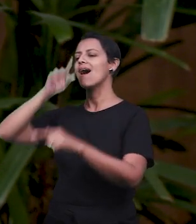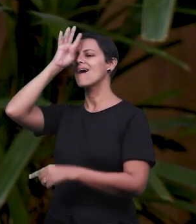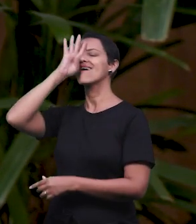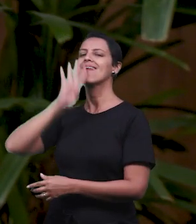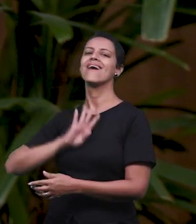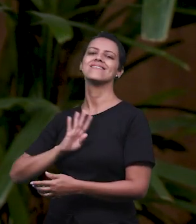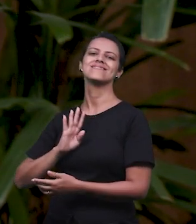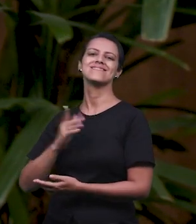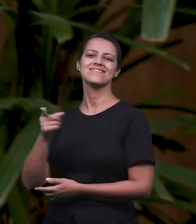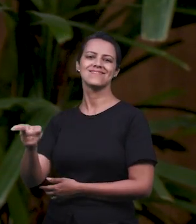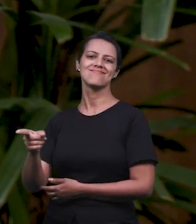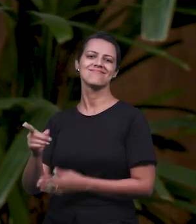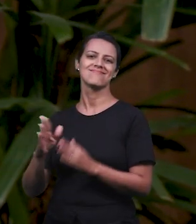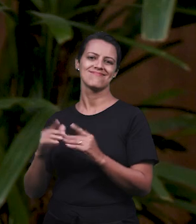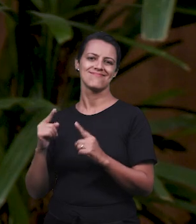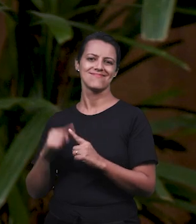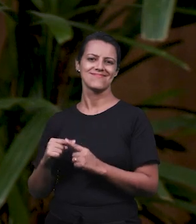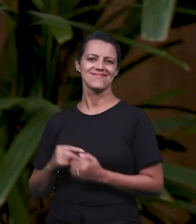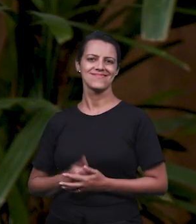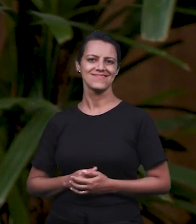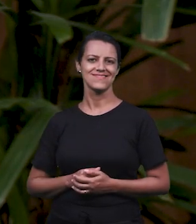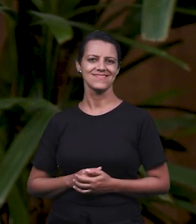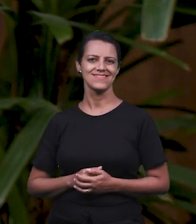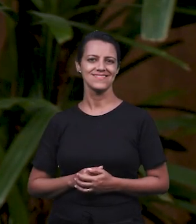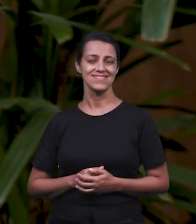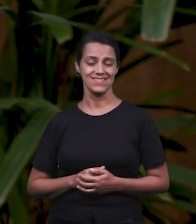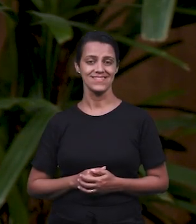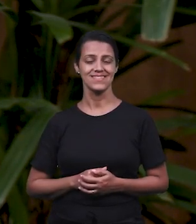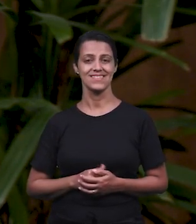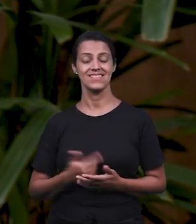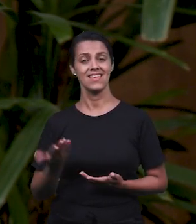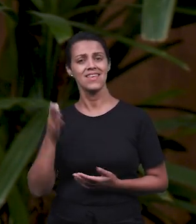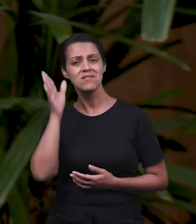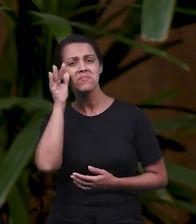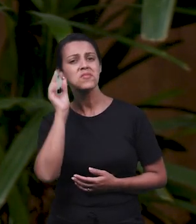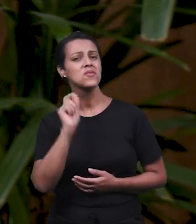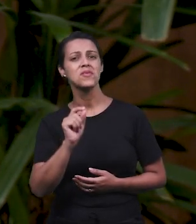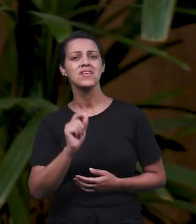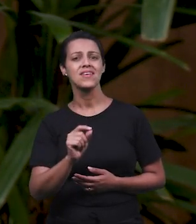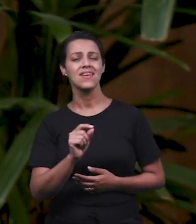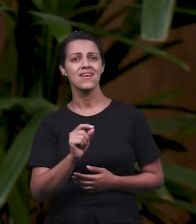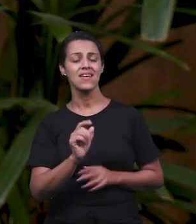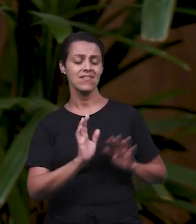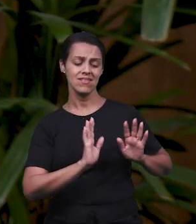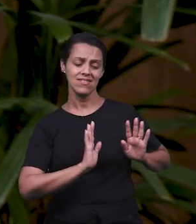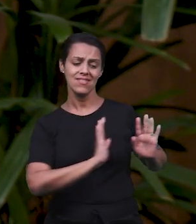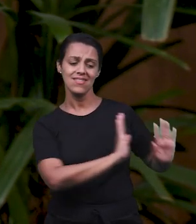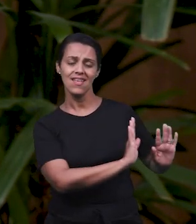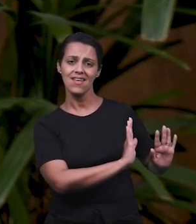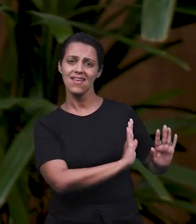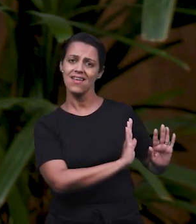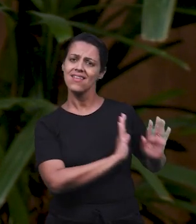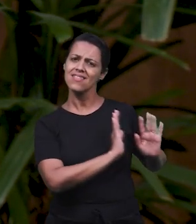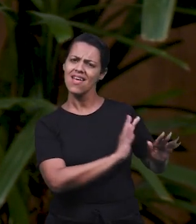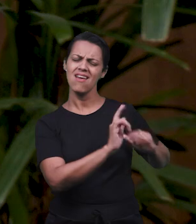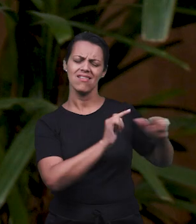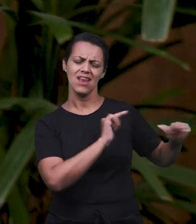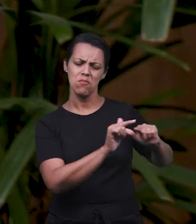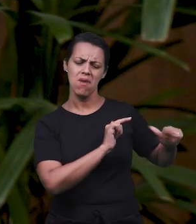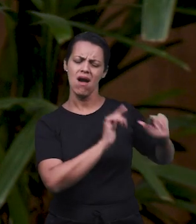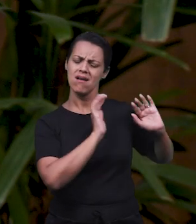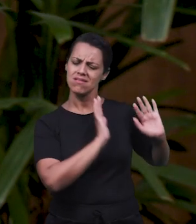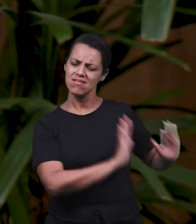igreja. E é interessante o seguinte, que muito embora eles se abdicam, né, das suas atividades laborais,